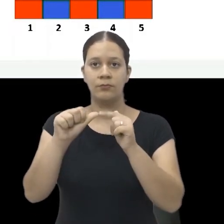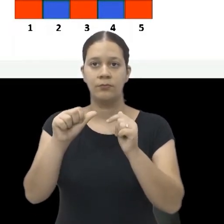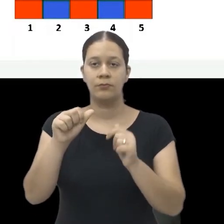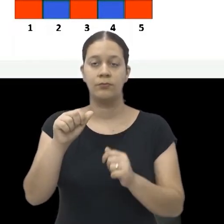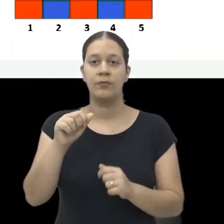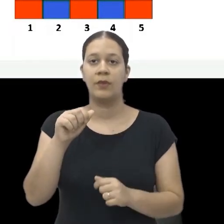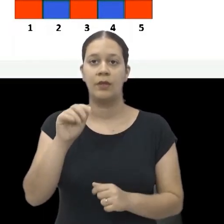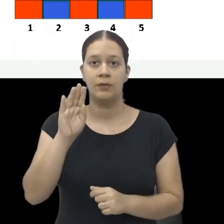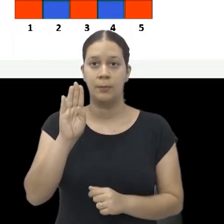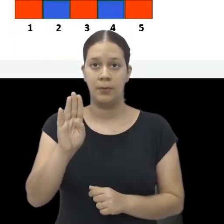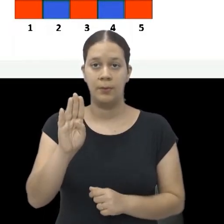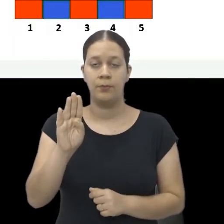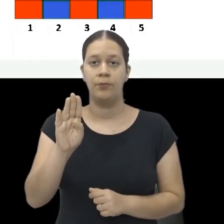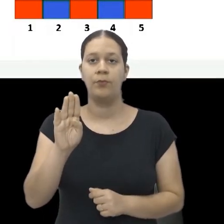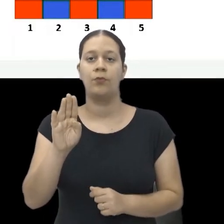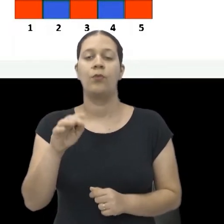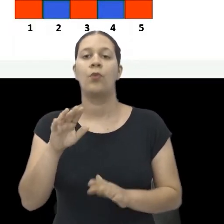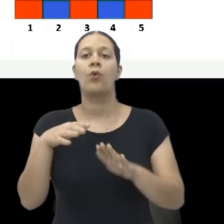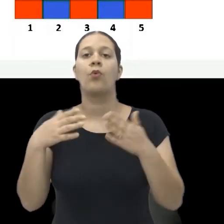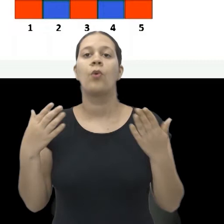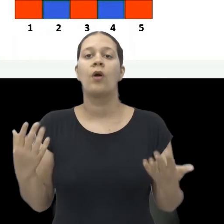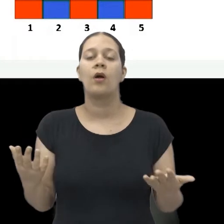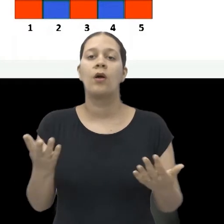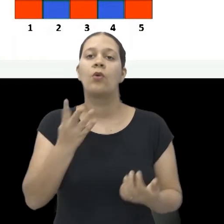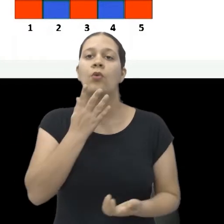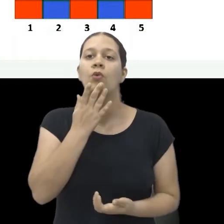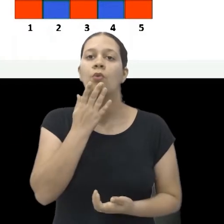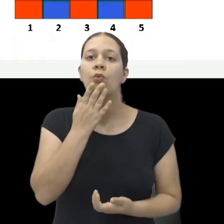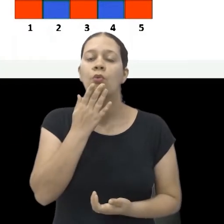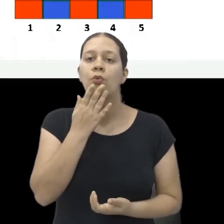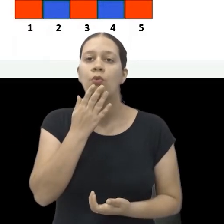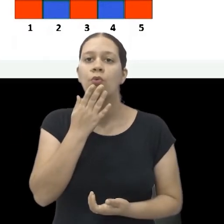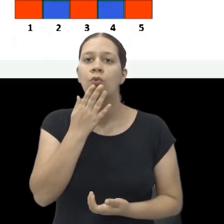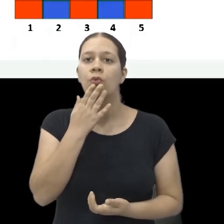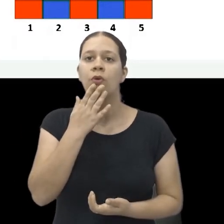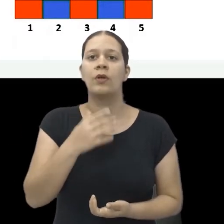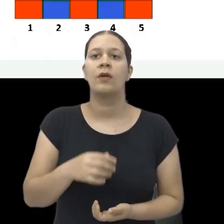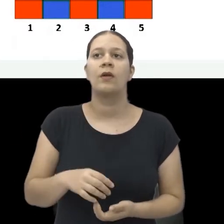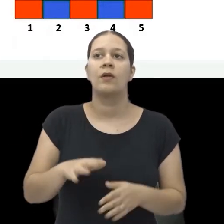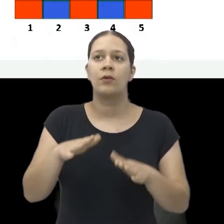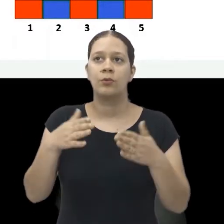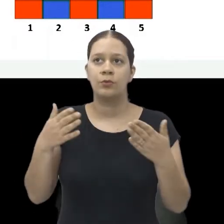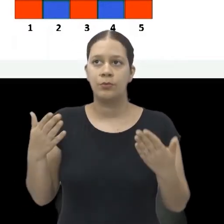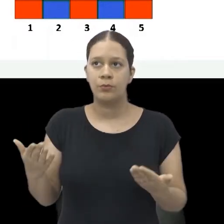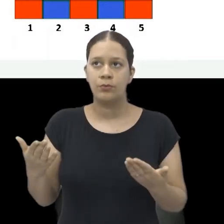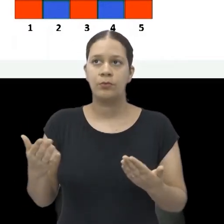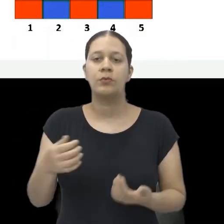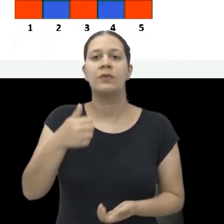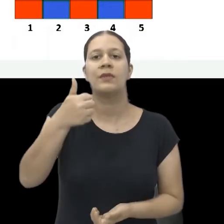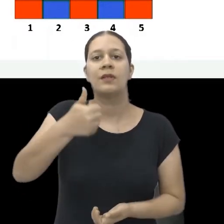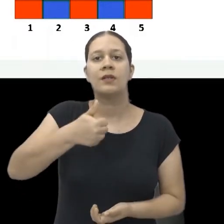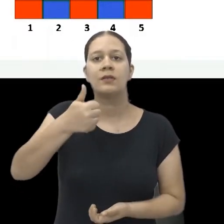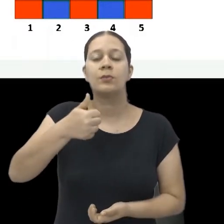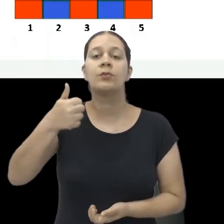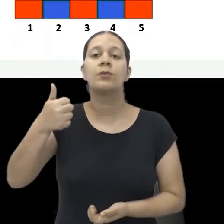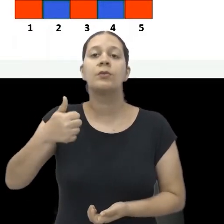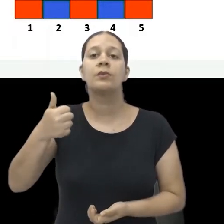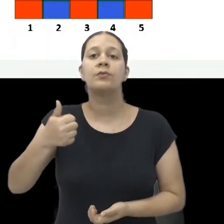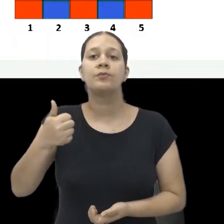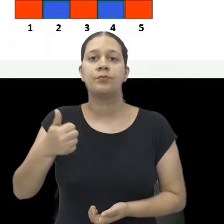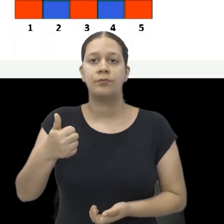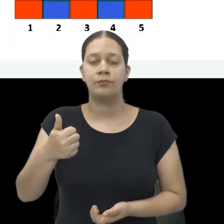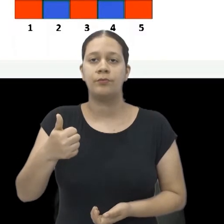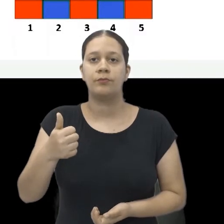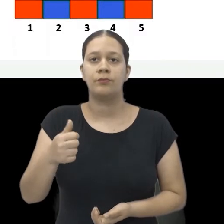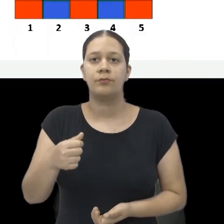Na letra B, ele pede assim, ó, qual a cor da barra do 11º termo? Essa é a primeira pergunta da